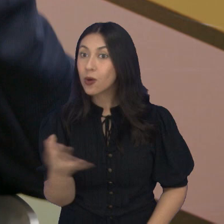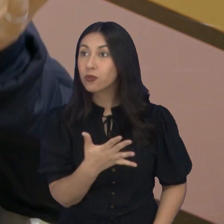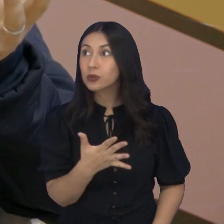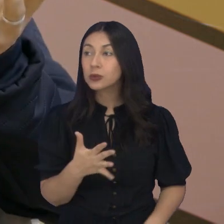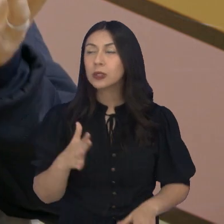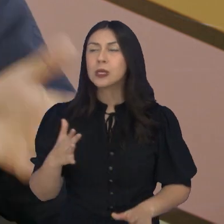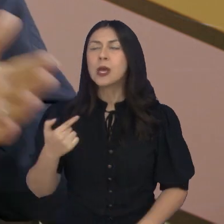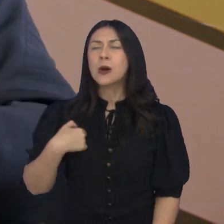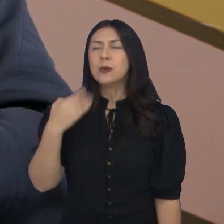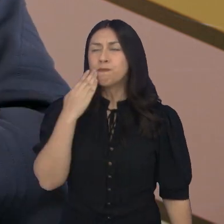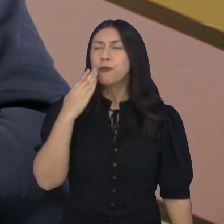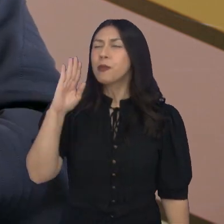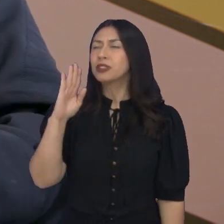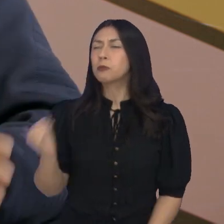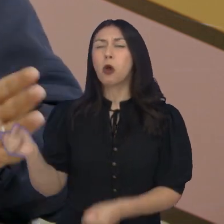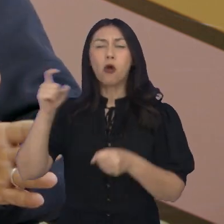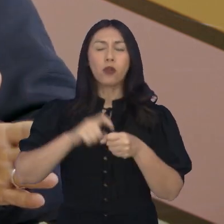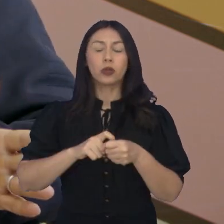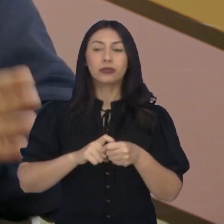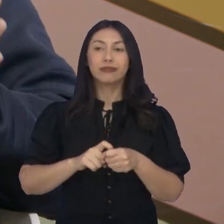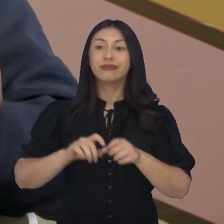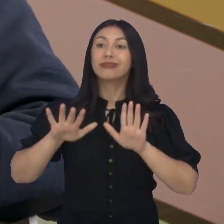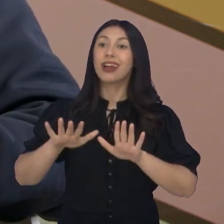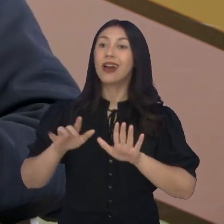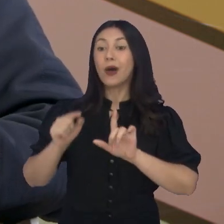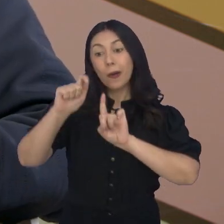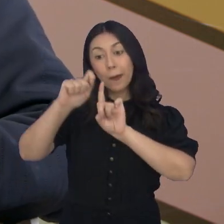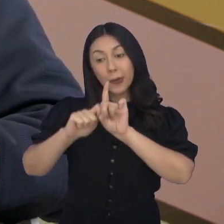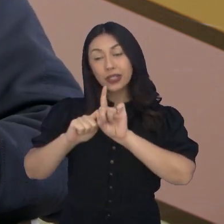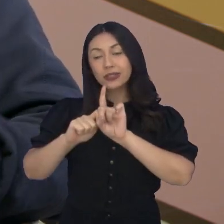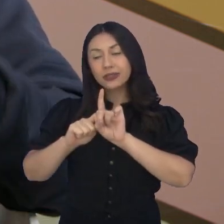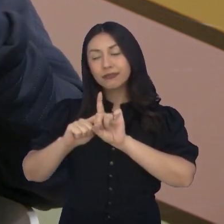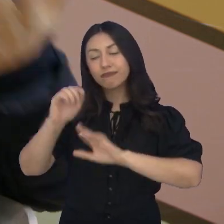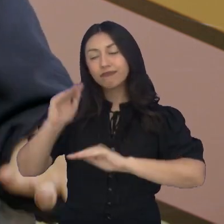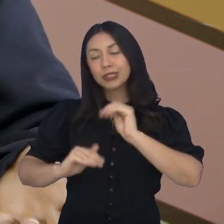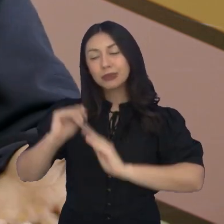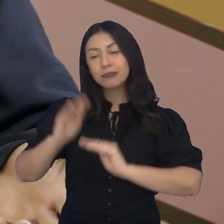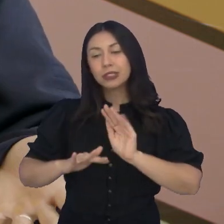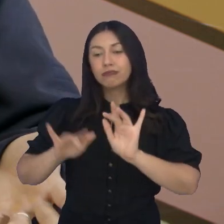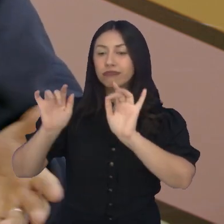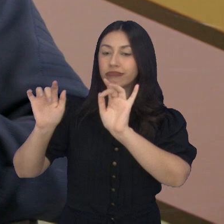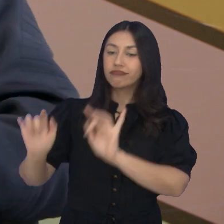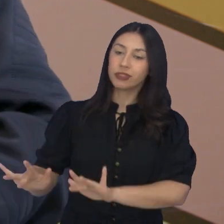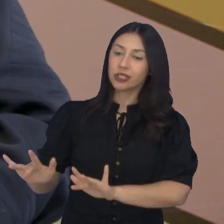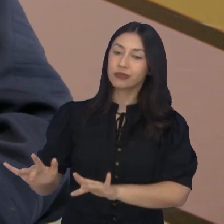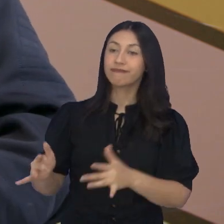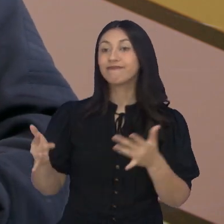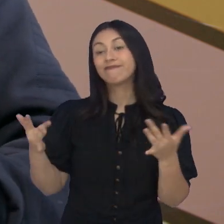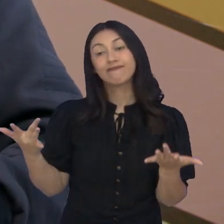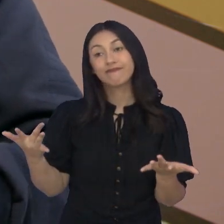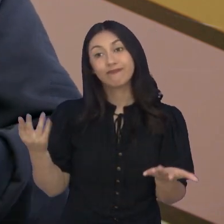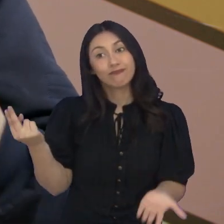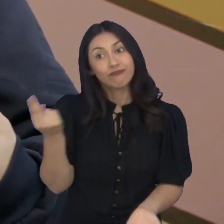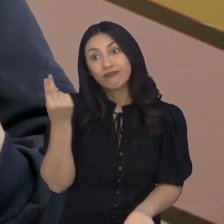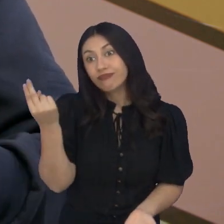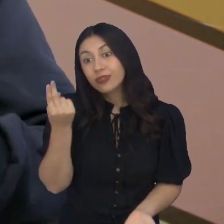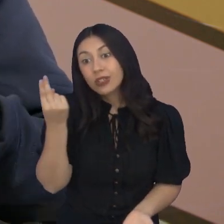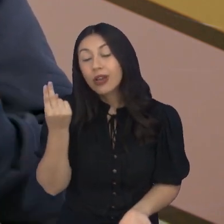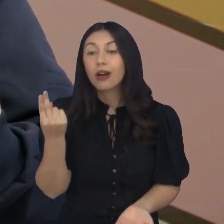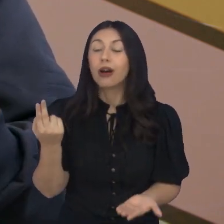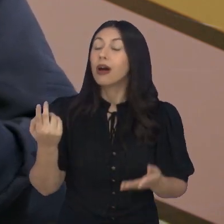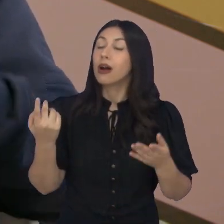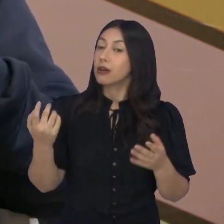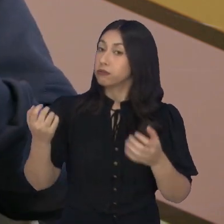uma promessa e volta. Só que de volta, fica um mês treinando e para de novo. Daí não adianta. Então, assim, a atividade física